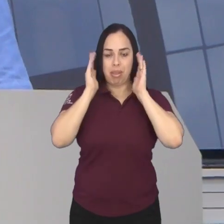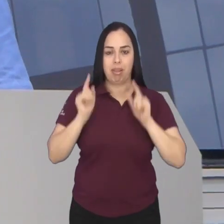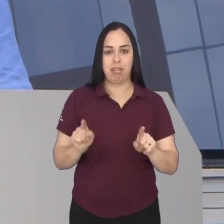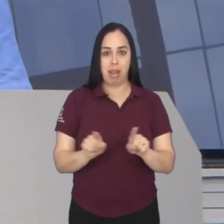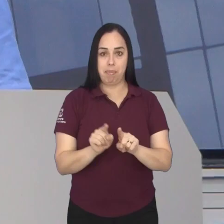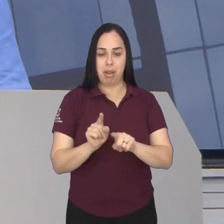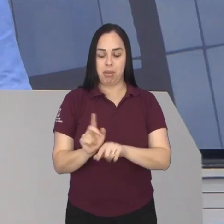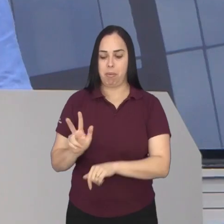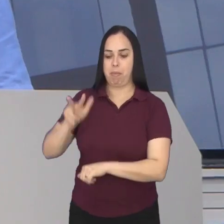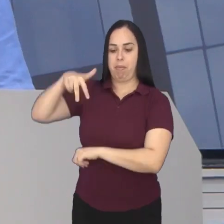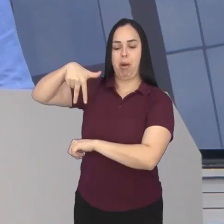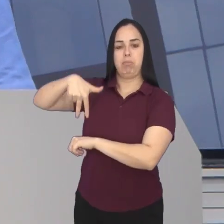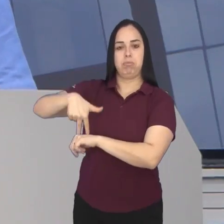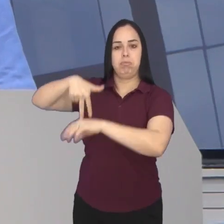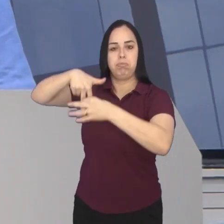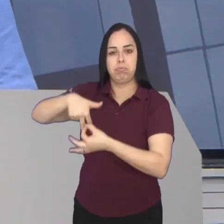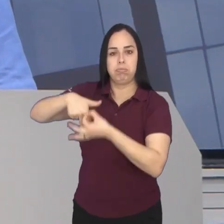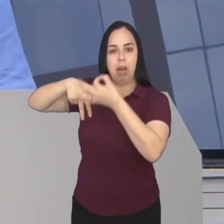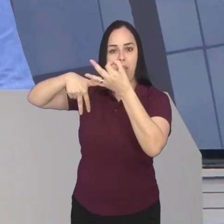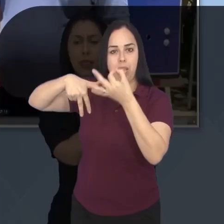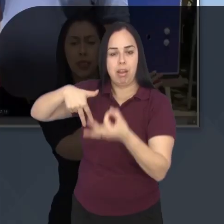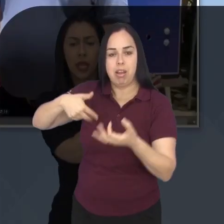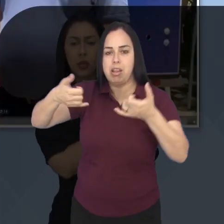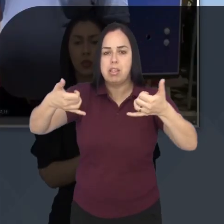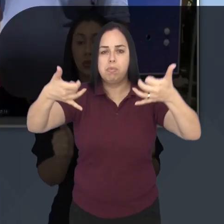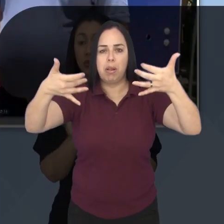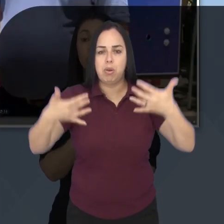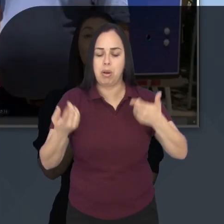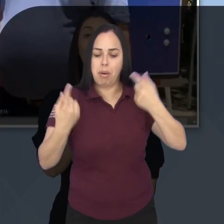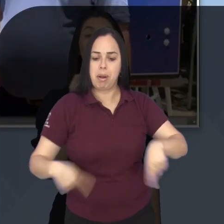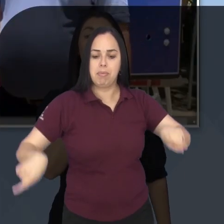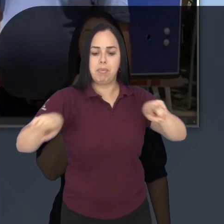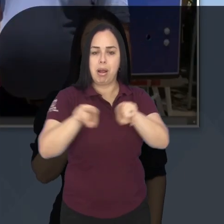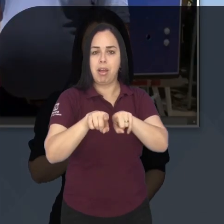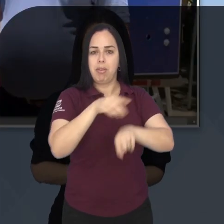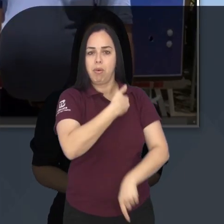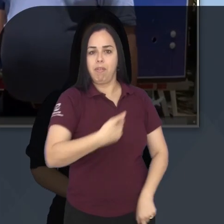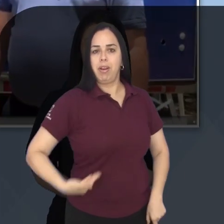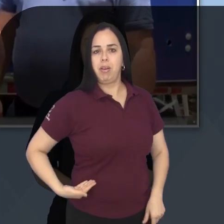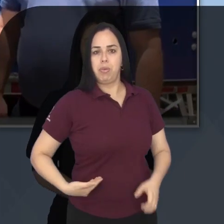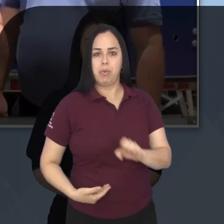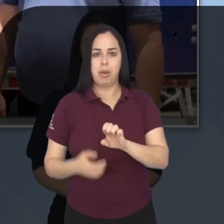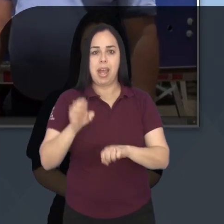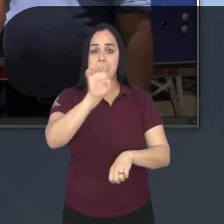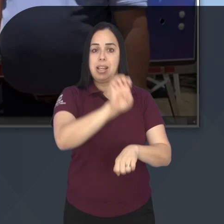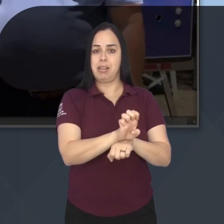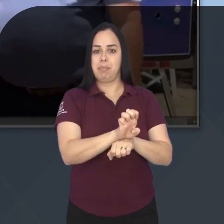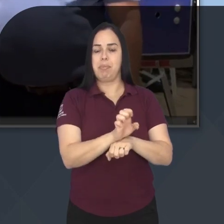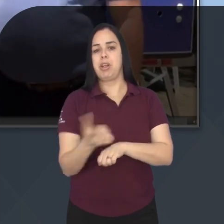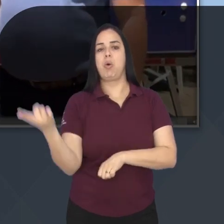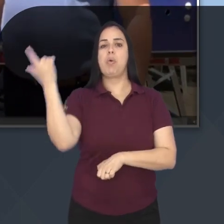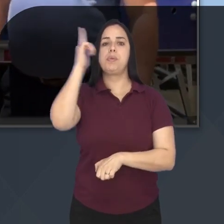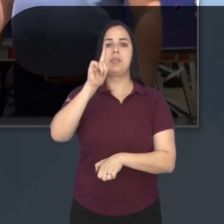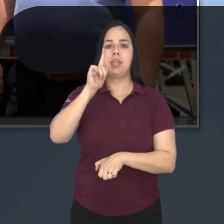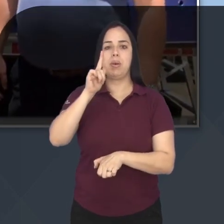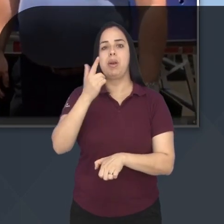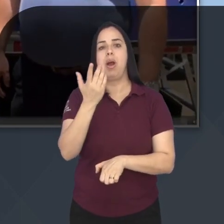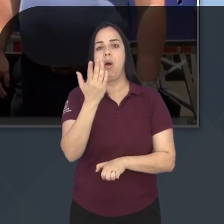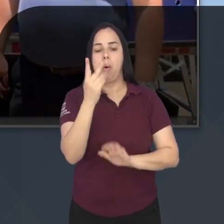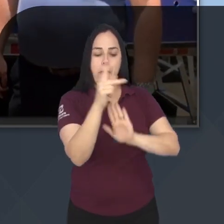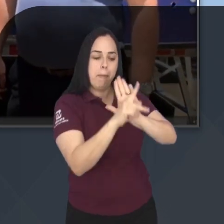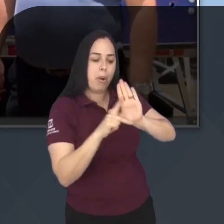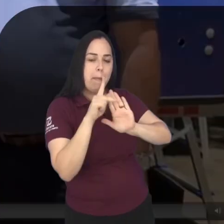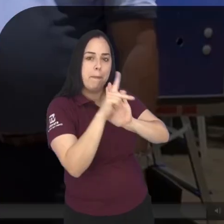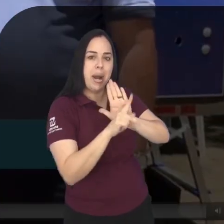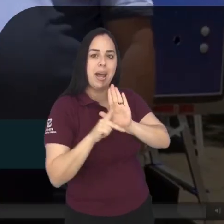grande expediente, o vereador Marcão da Academia destacou a parceria com o governo estadual pela chegada da unidade móvel